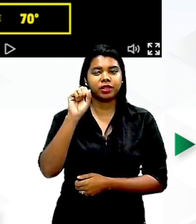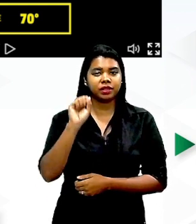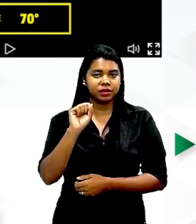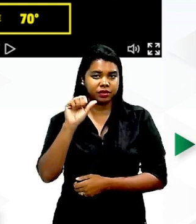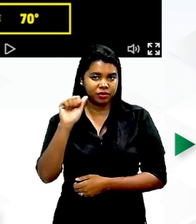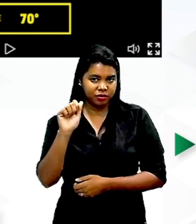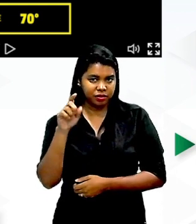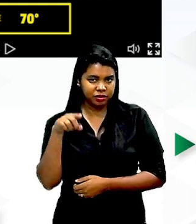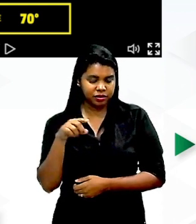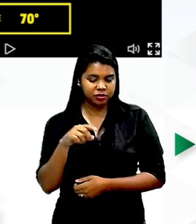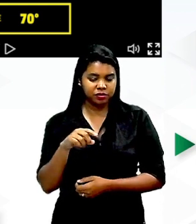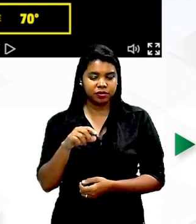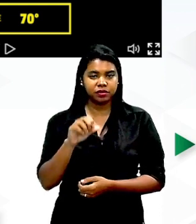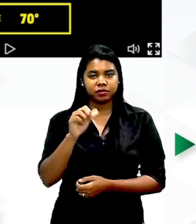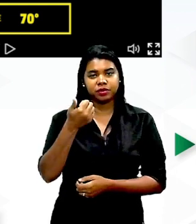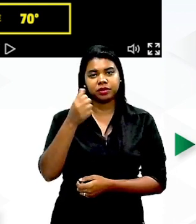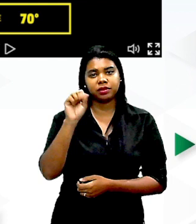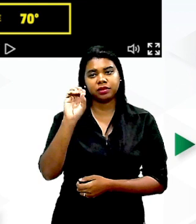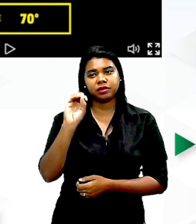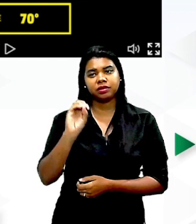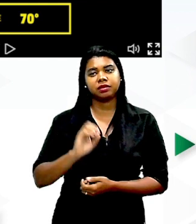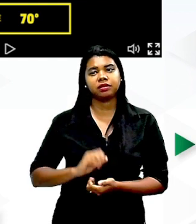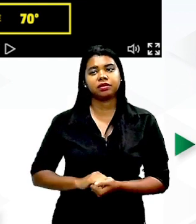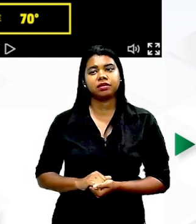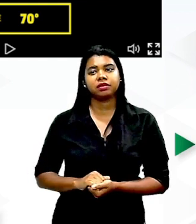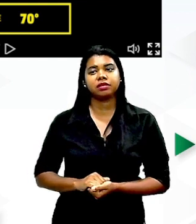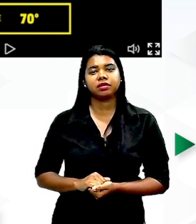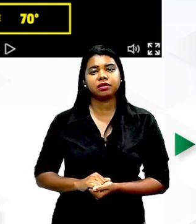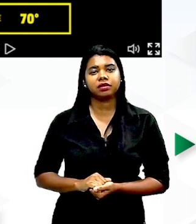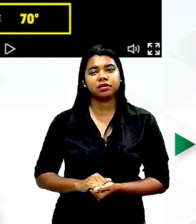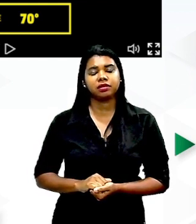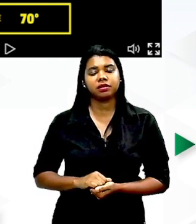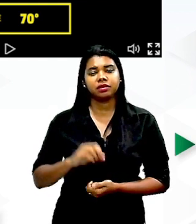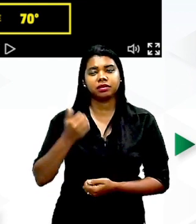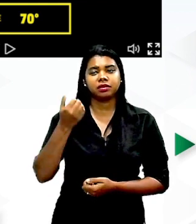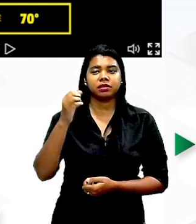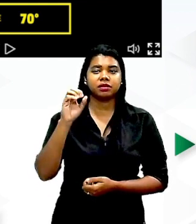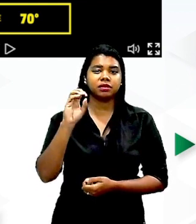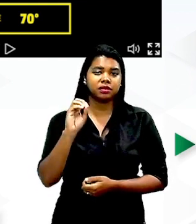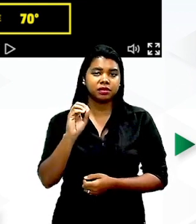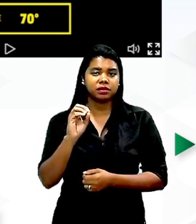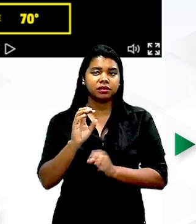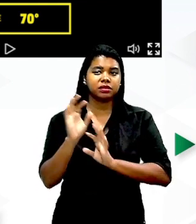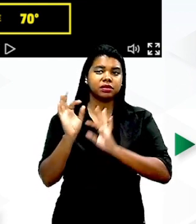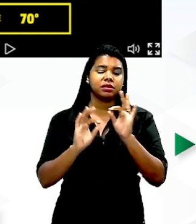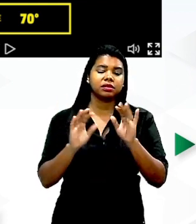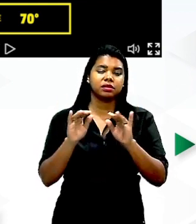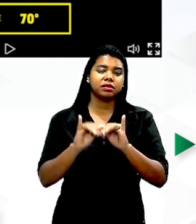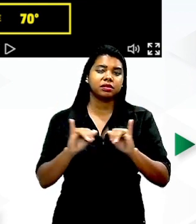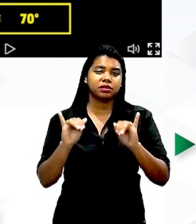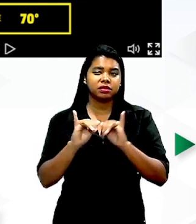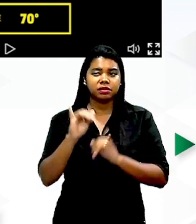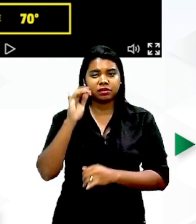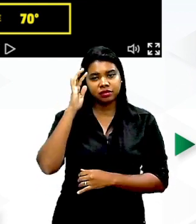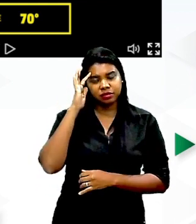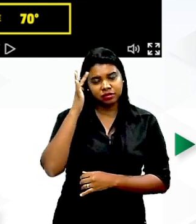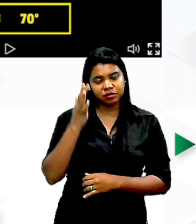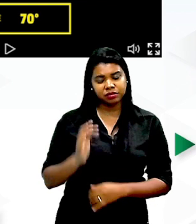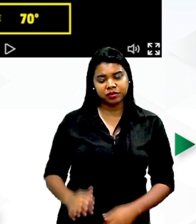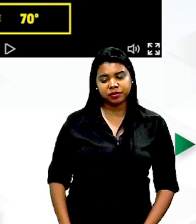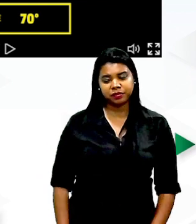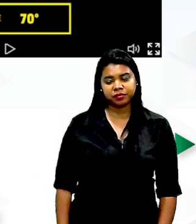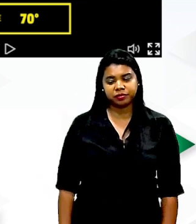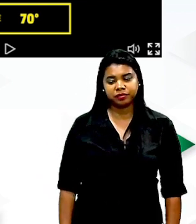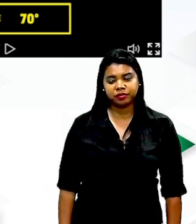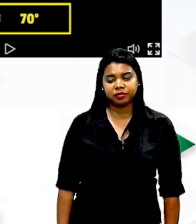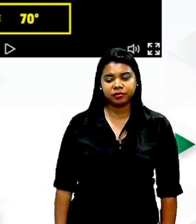aí por 180. Agora eu passo esse 110 para o outro lado, é uma forma mais simples de a gente resolver, tá? Passando para o